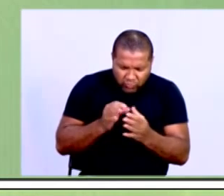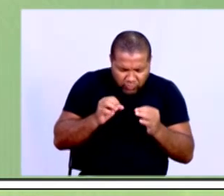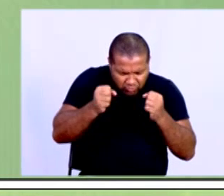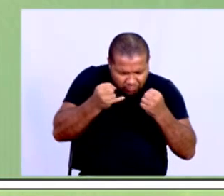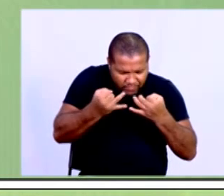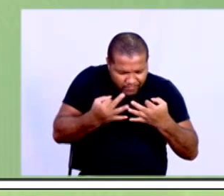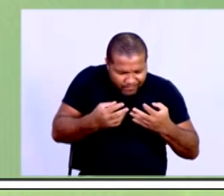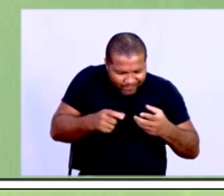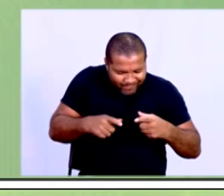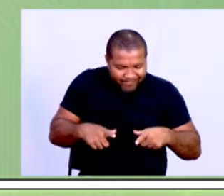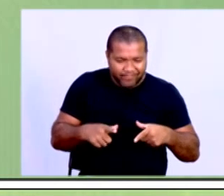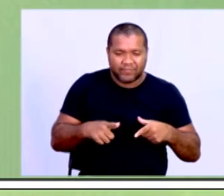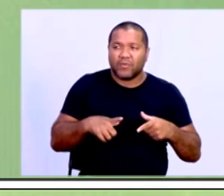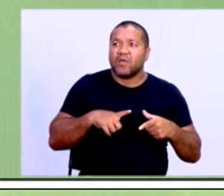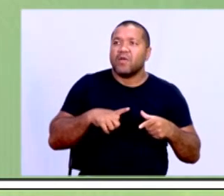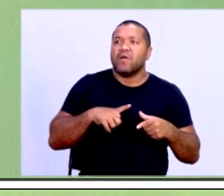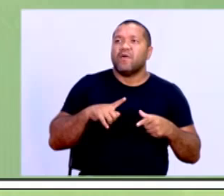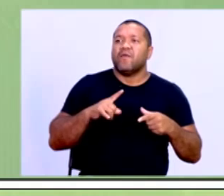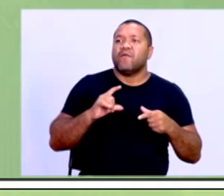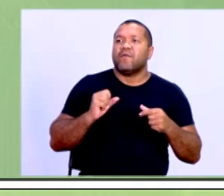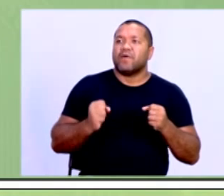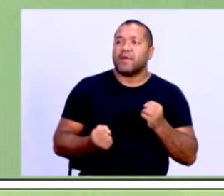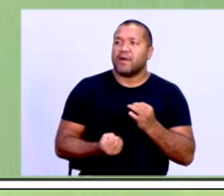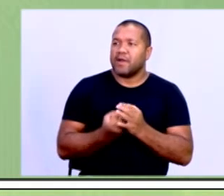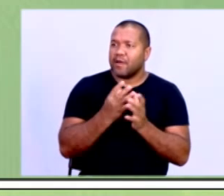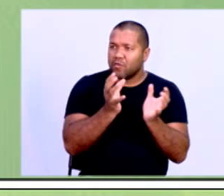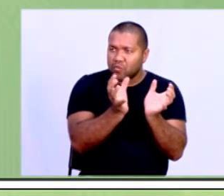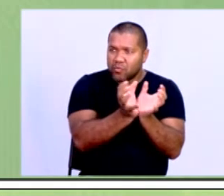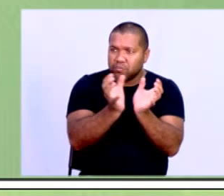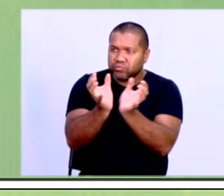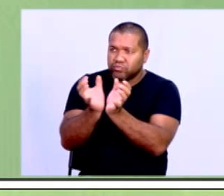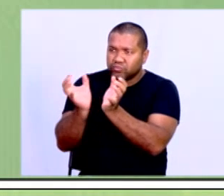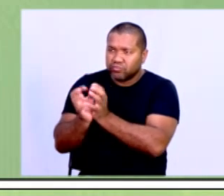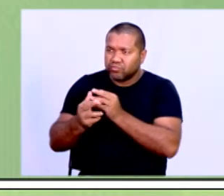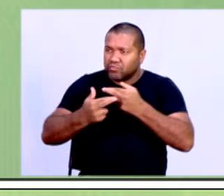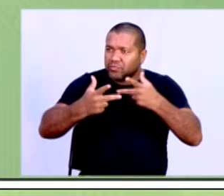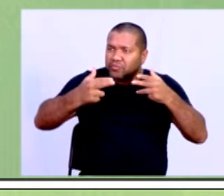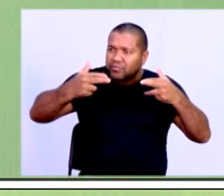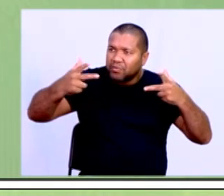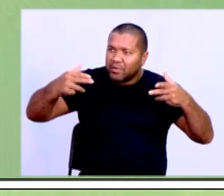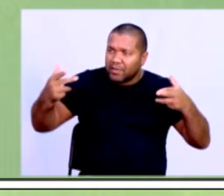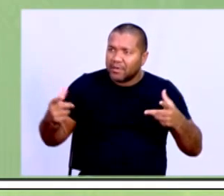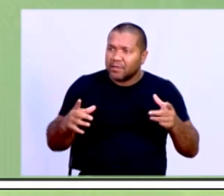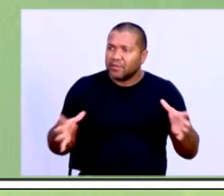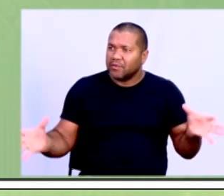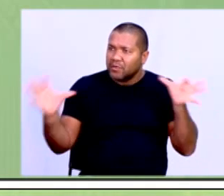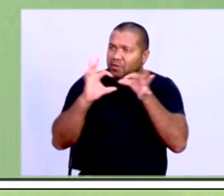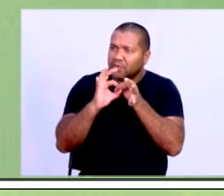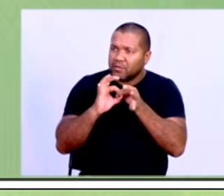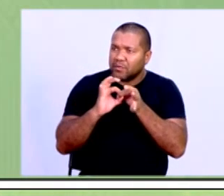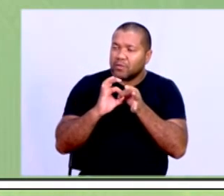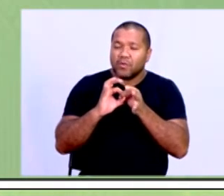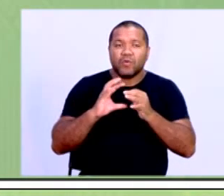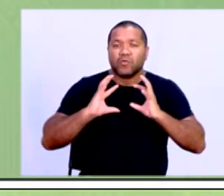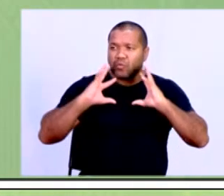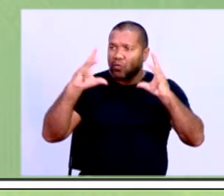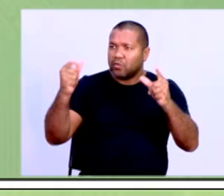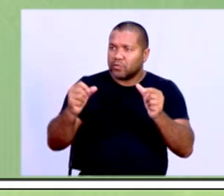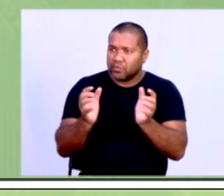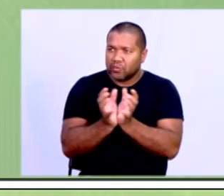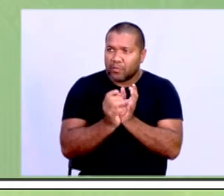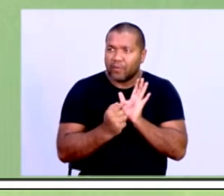vários grupos dentro da equipe. Esses grupos apresentarão vários modelos. Um